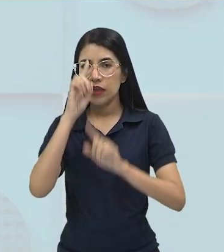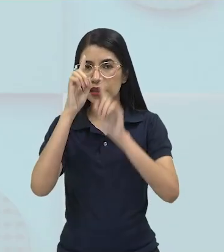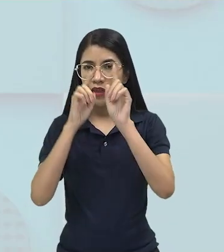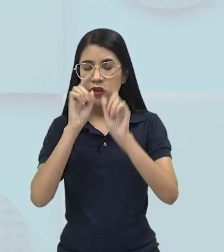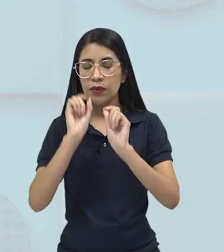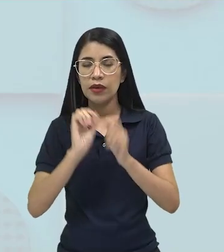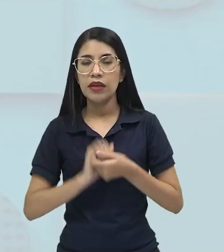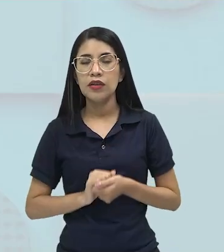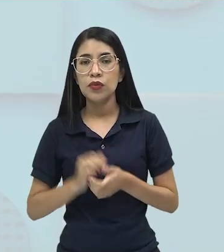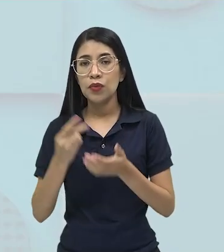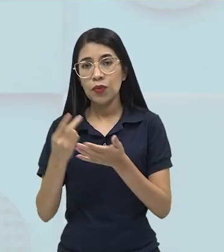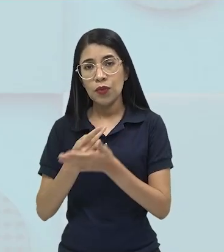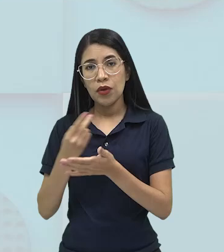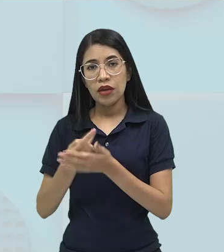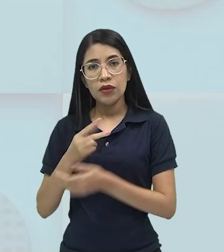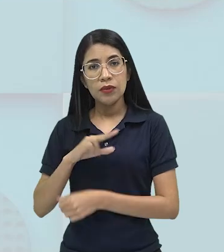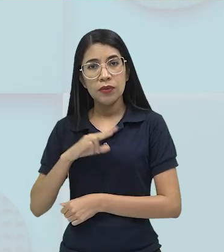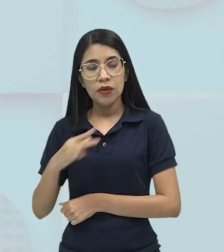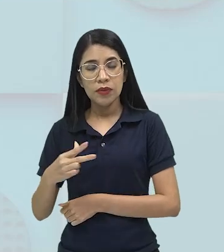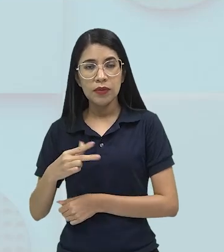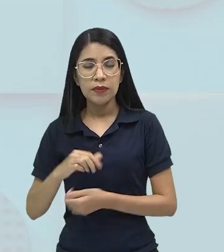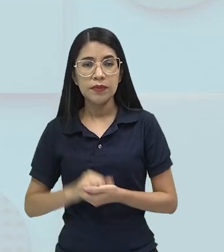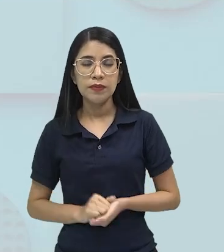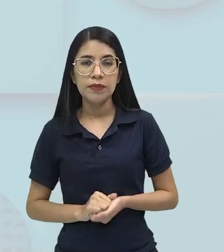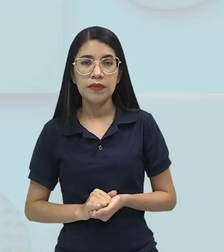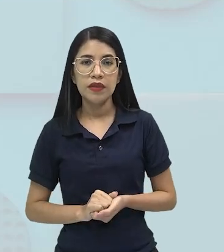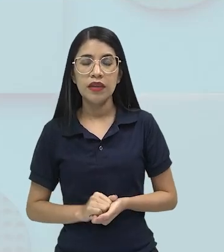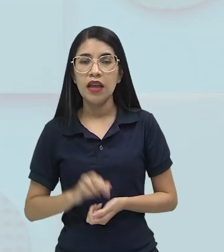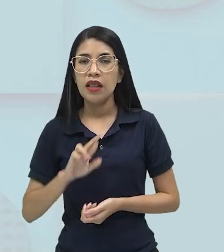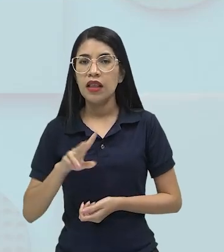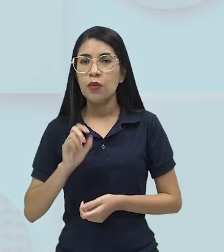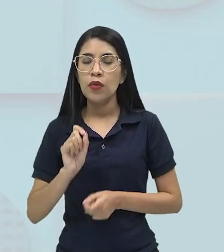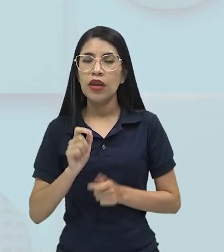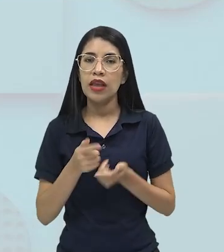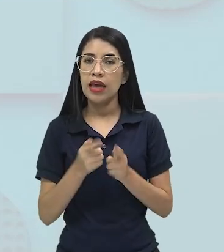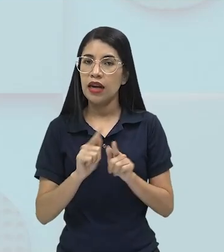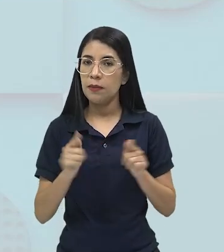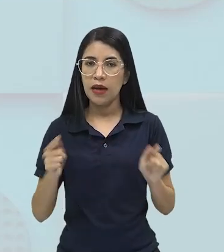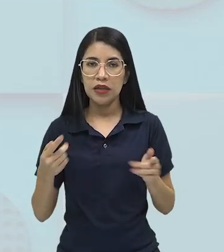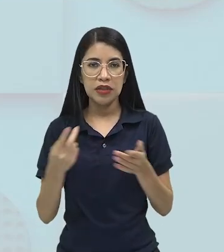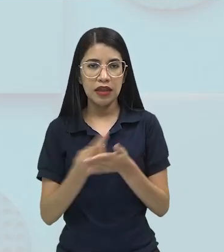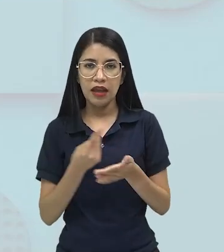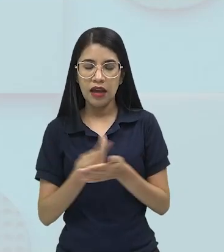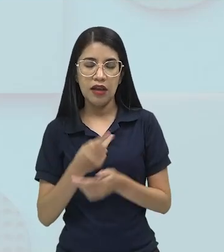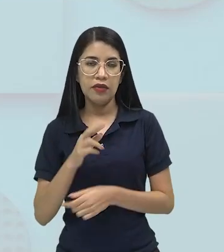de português, que na verdade não é a questão da gramática, Ele